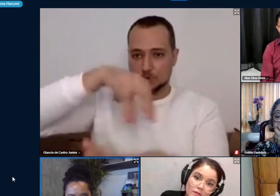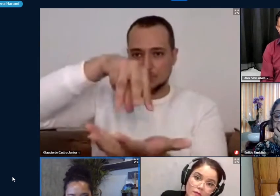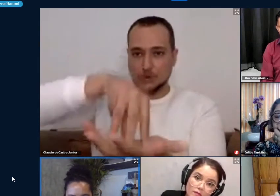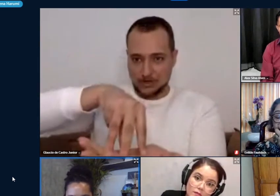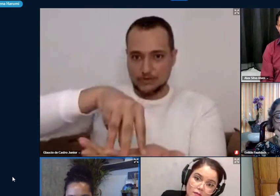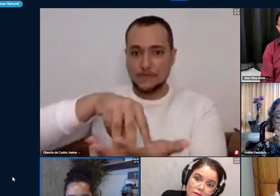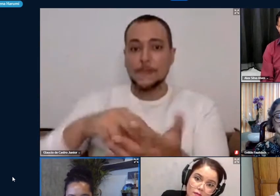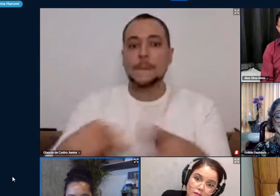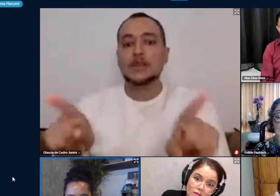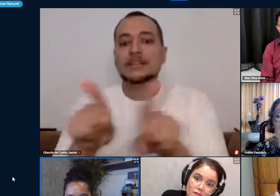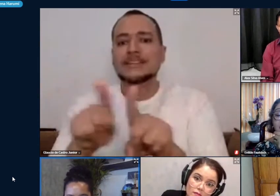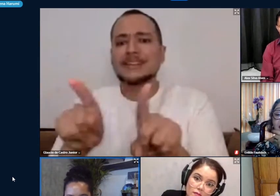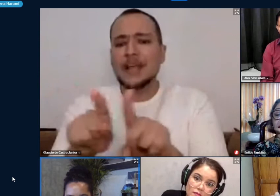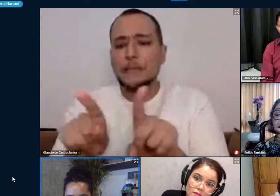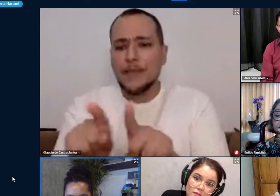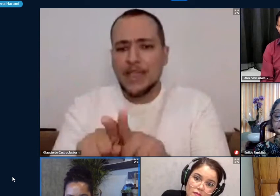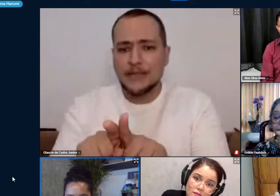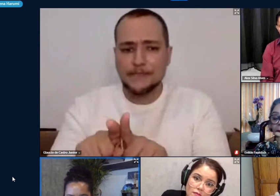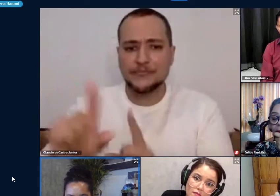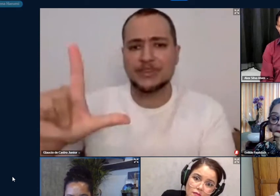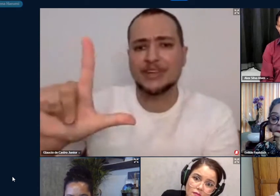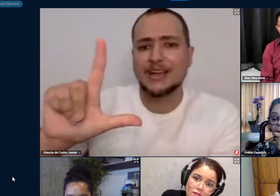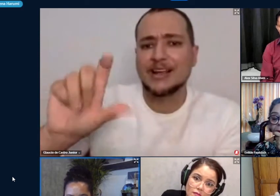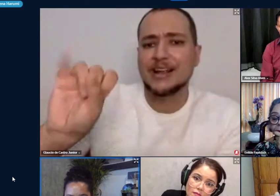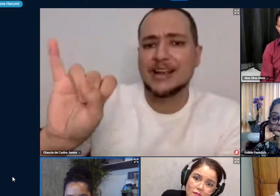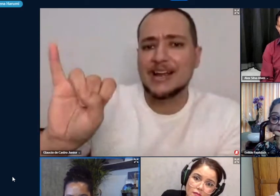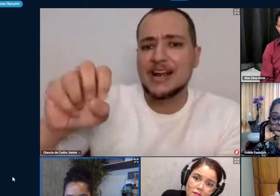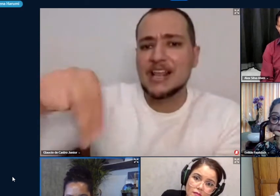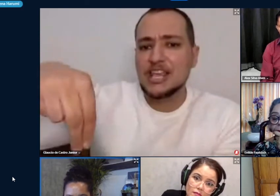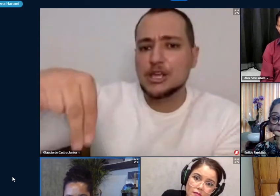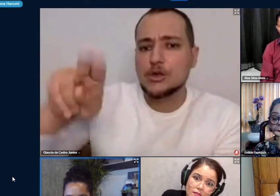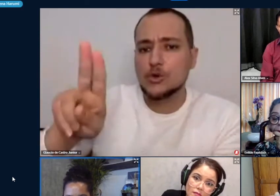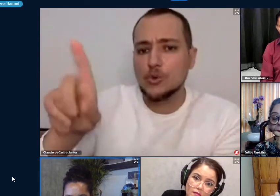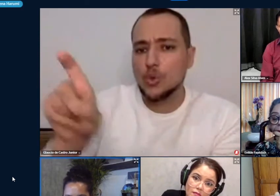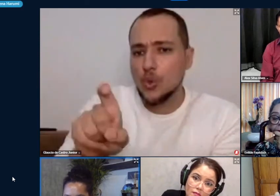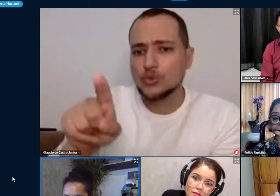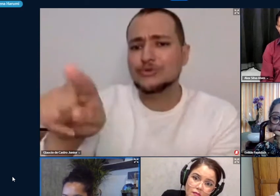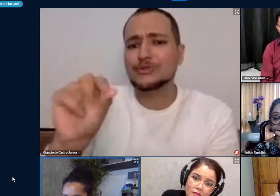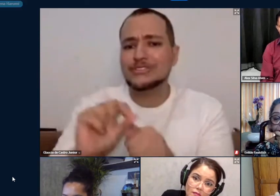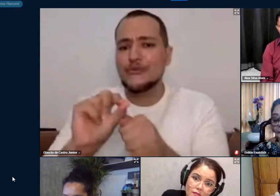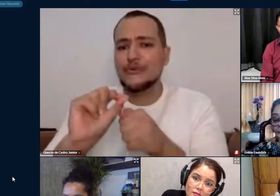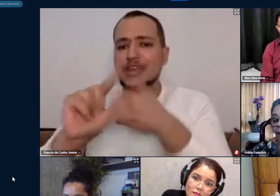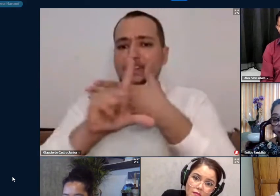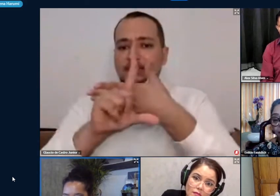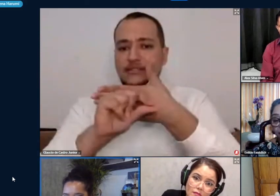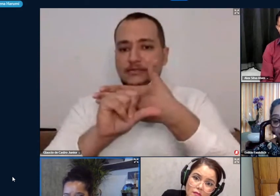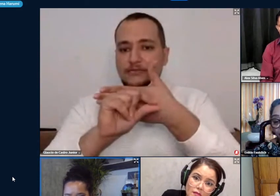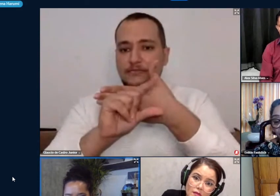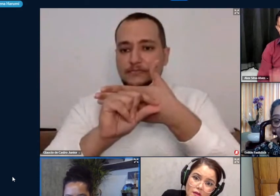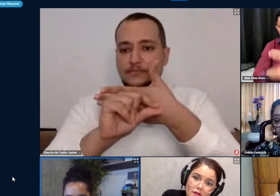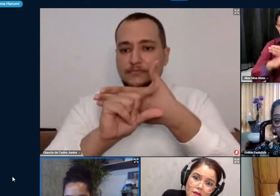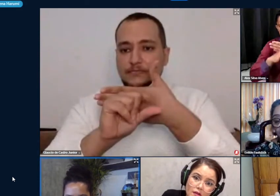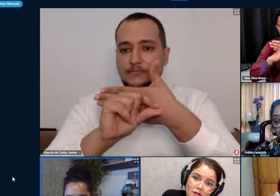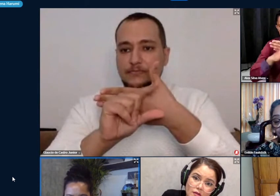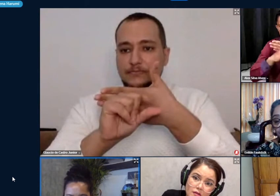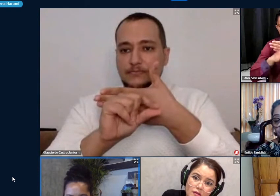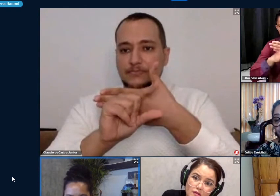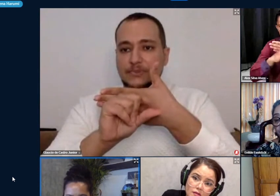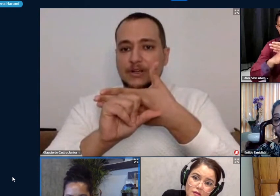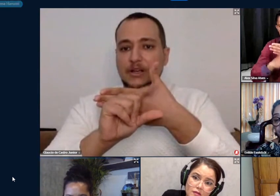vários outros sinais usam essa representação de mão. Agora sim, o